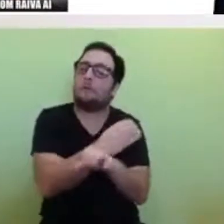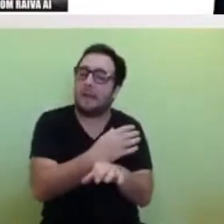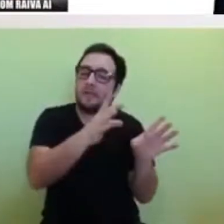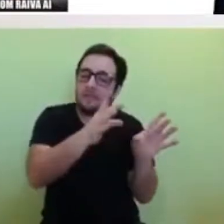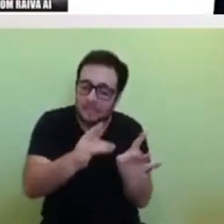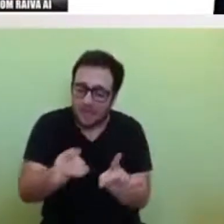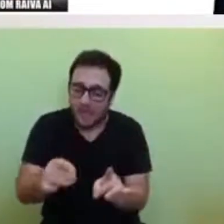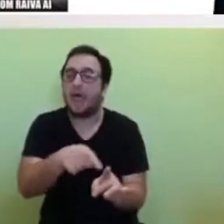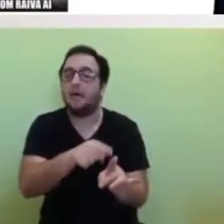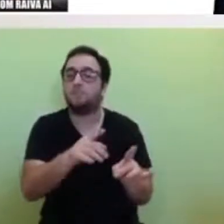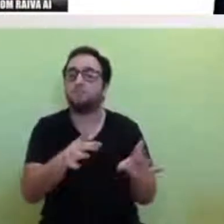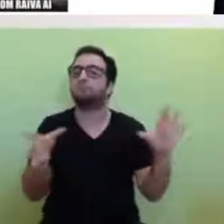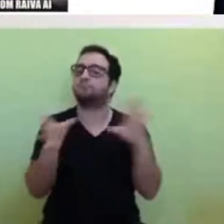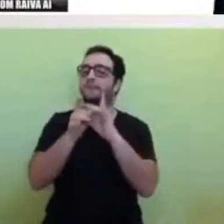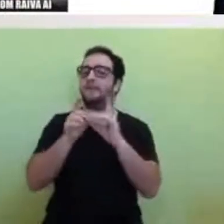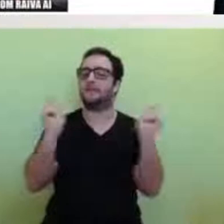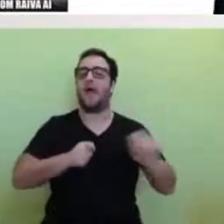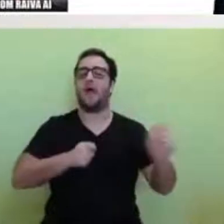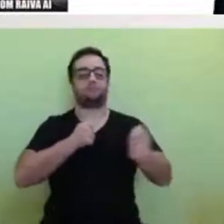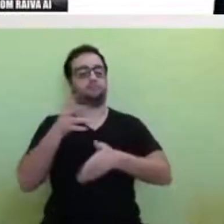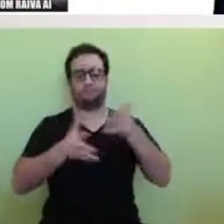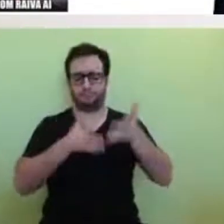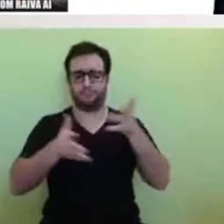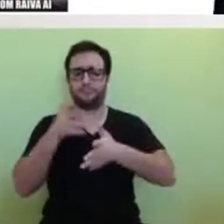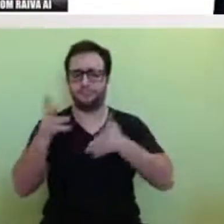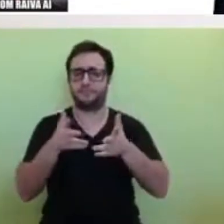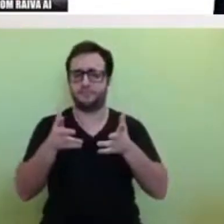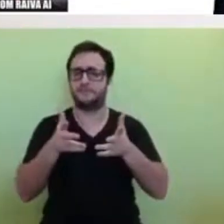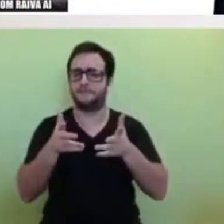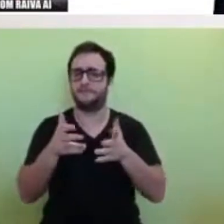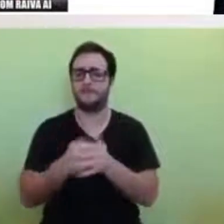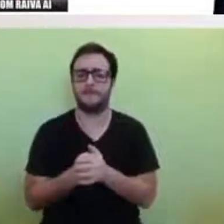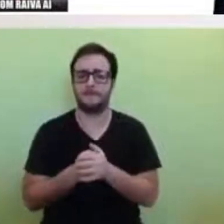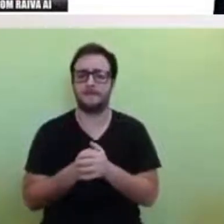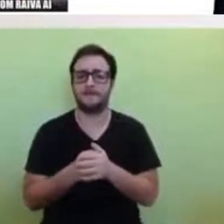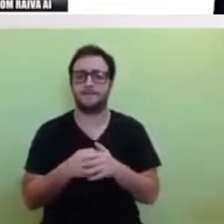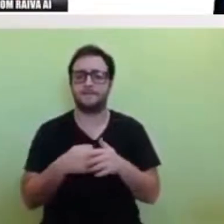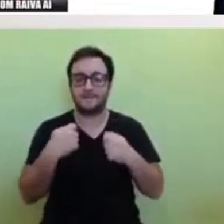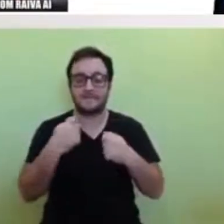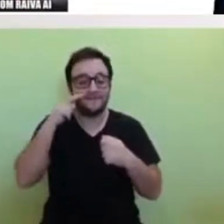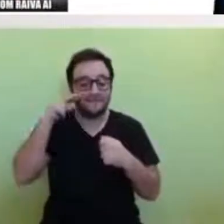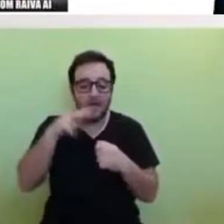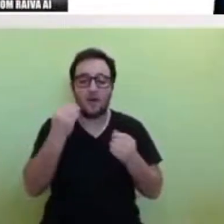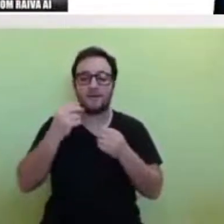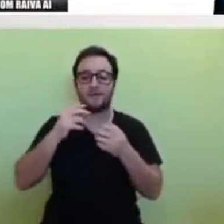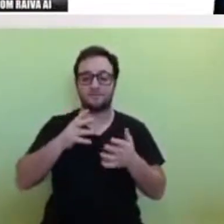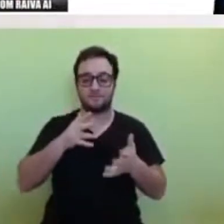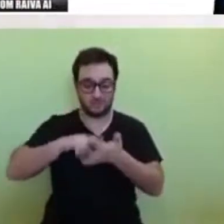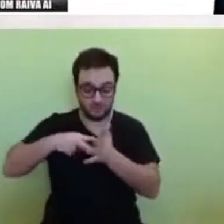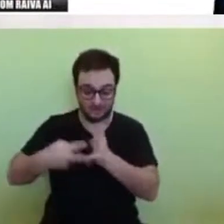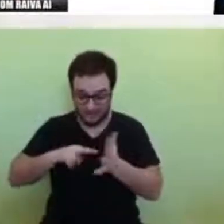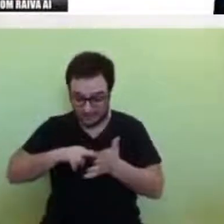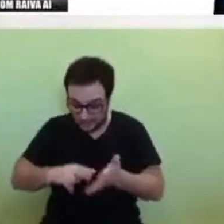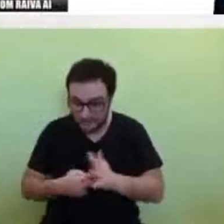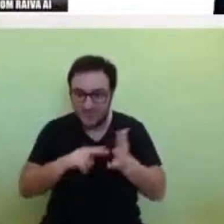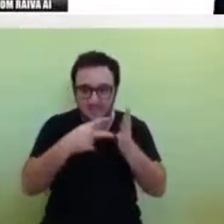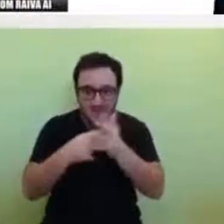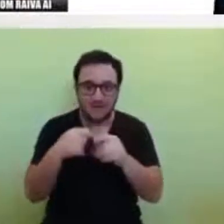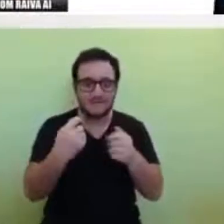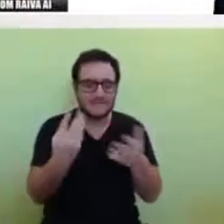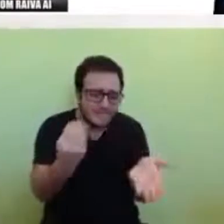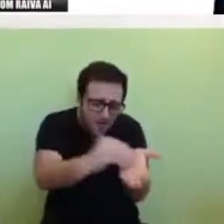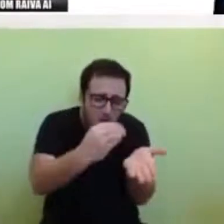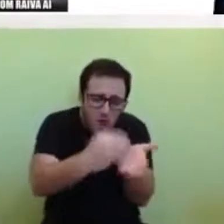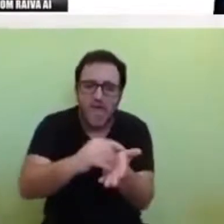possibilidade de representação, não quer dizer que eu precise usar todos esses símbolos, né? Eu escrevo o que é necessário para que uma